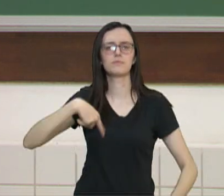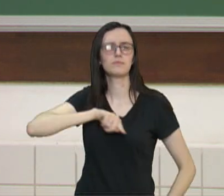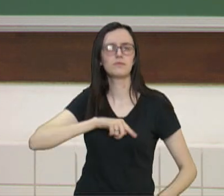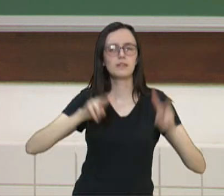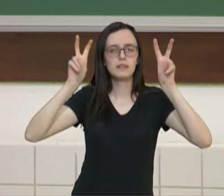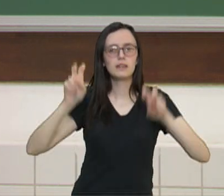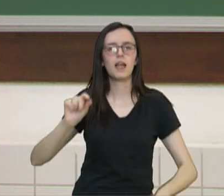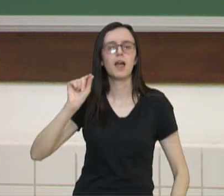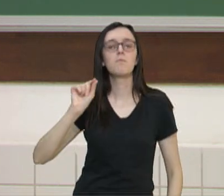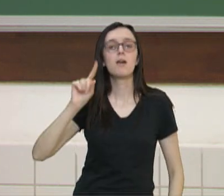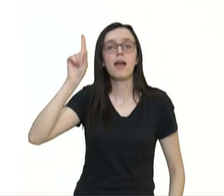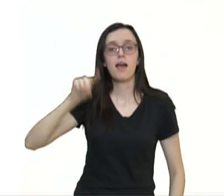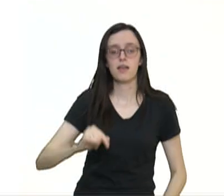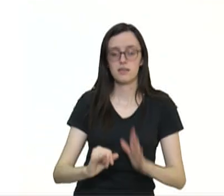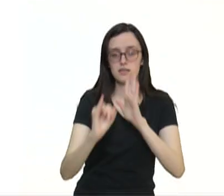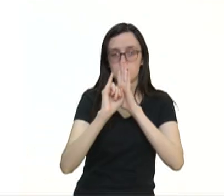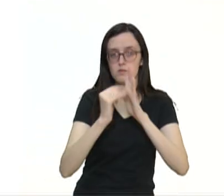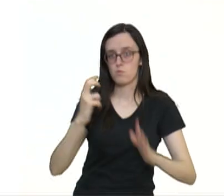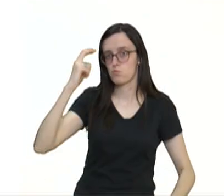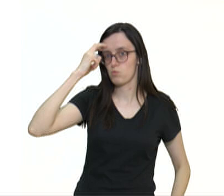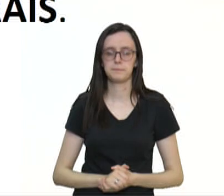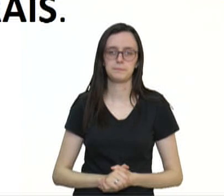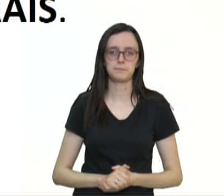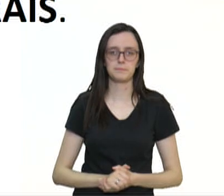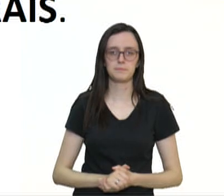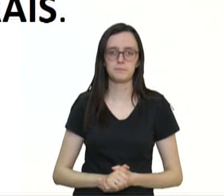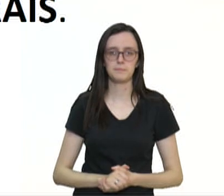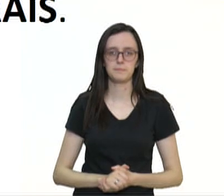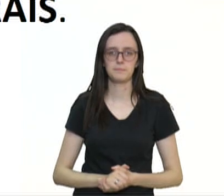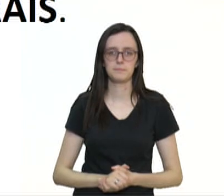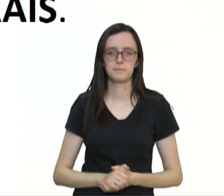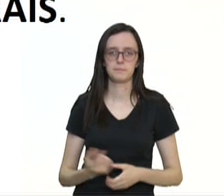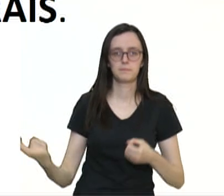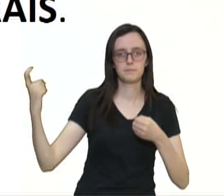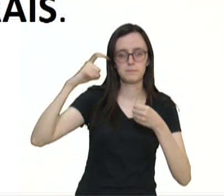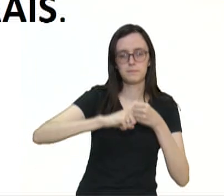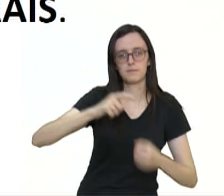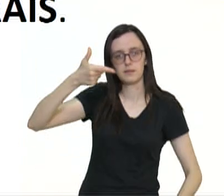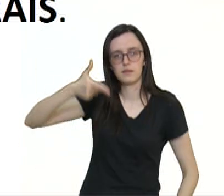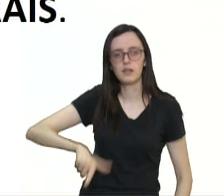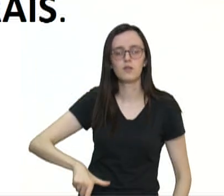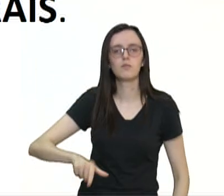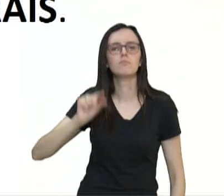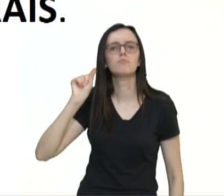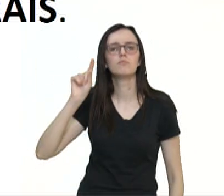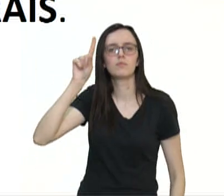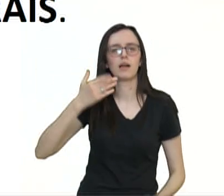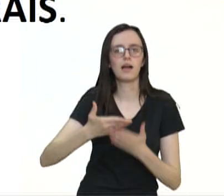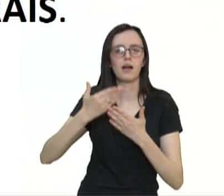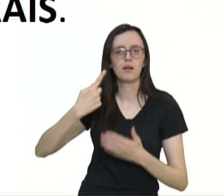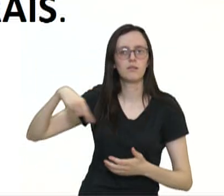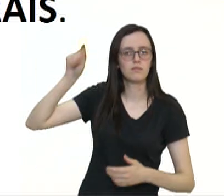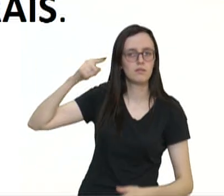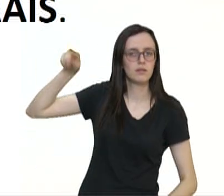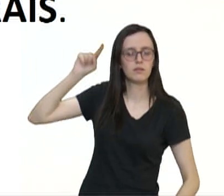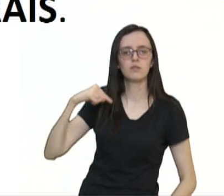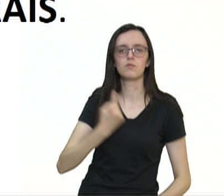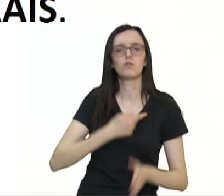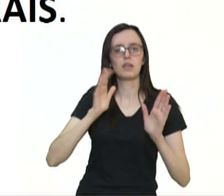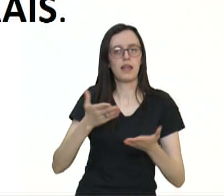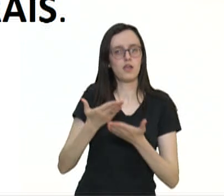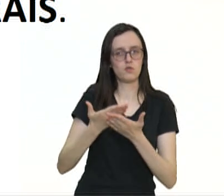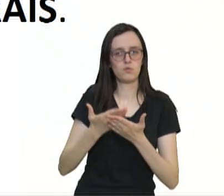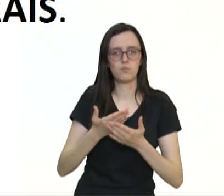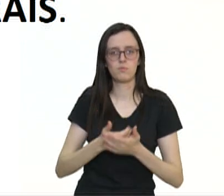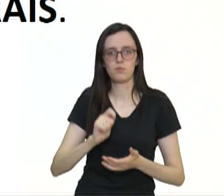tema é Identidade Cultural. Então, retomando de novo as aulas anteriores, estudamos